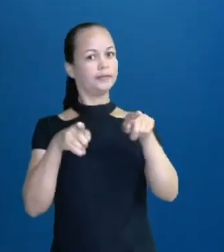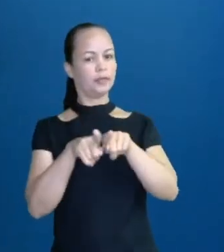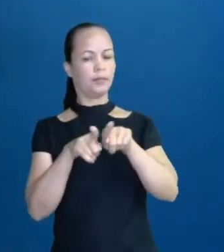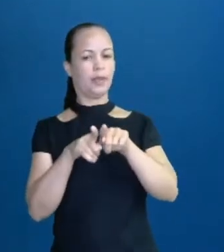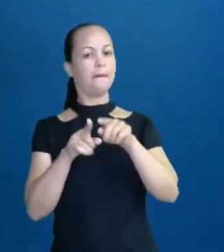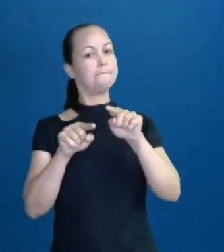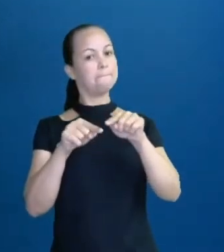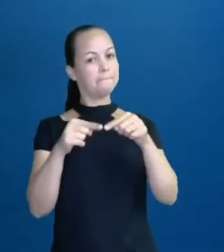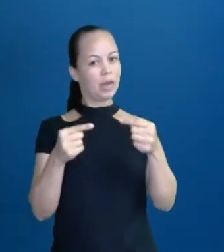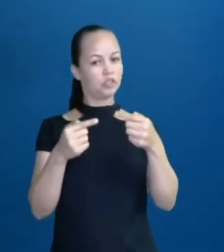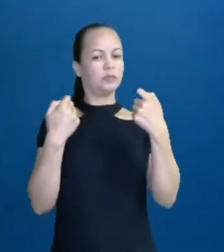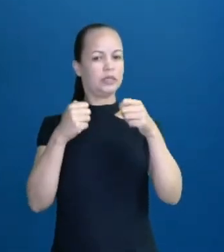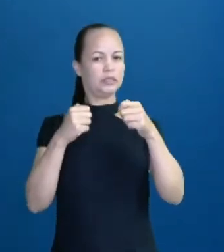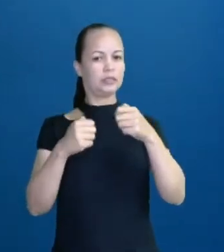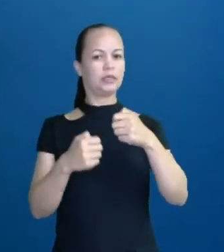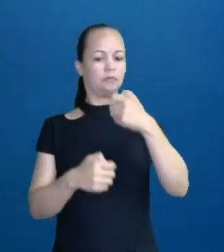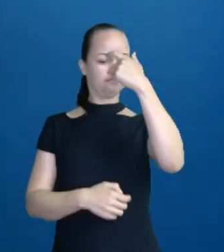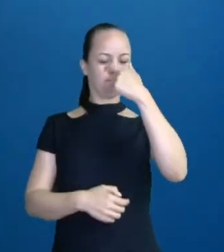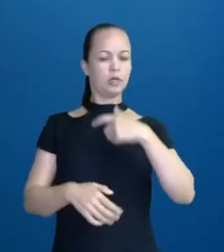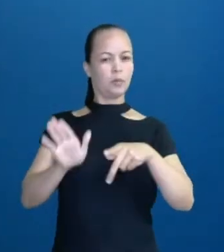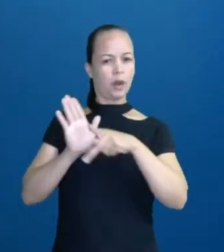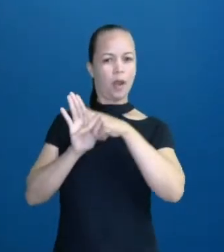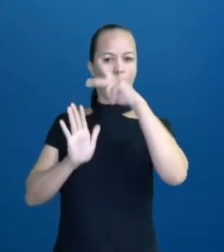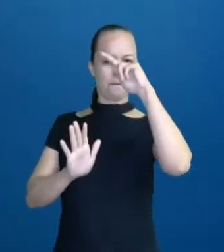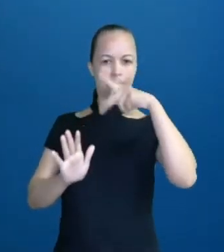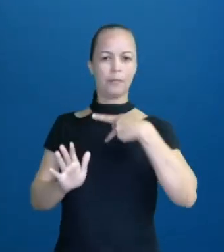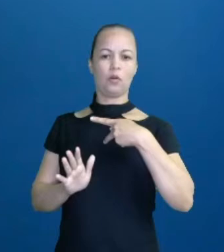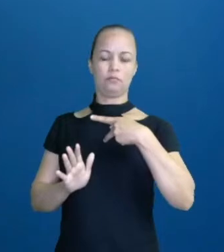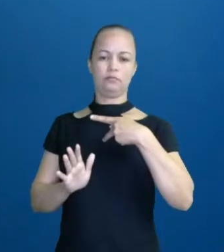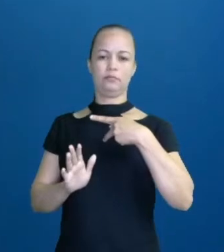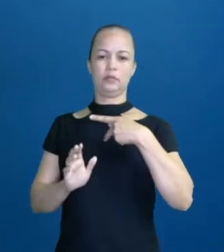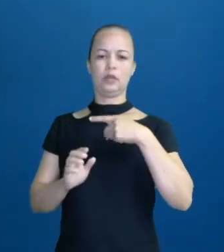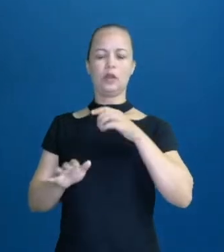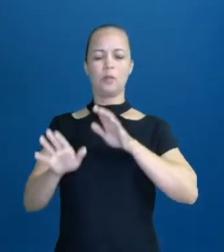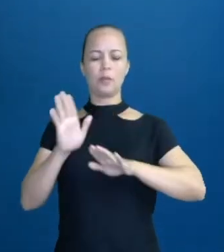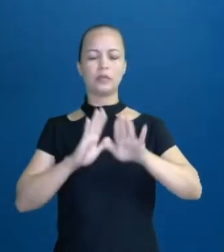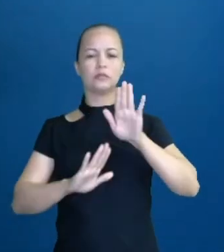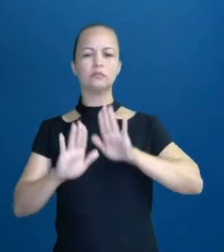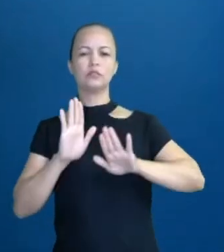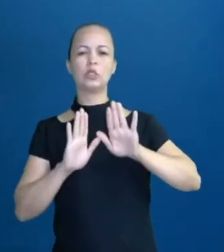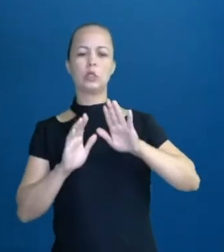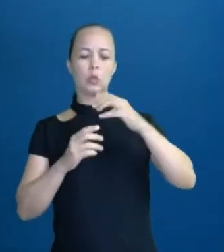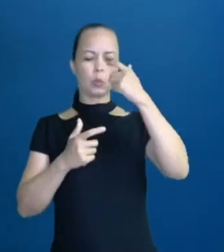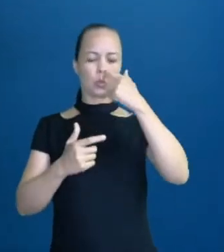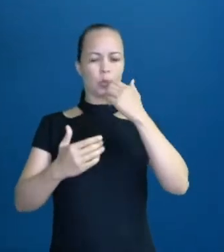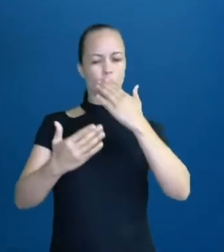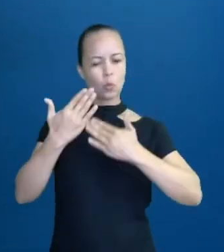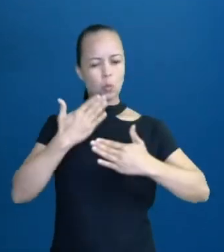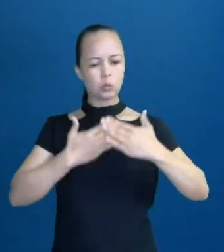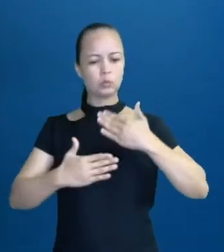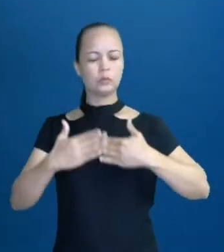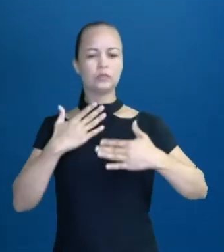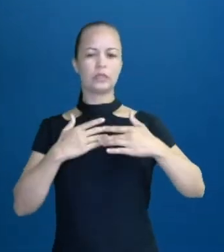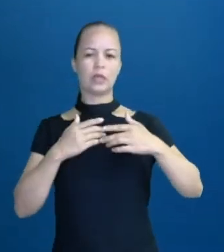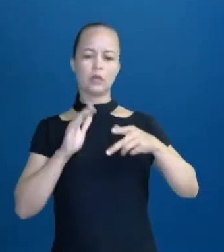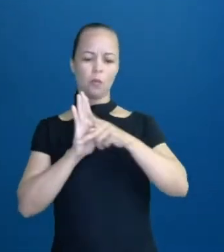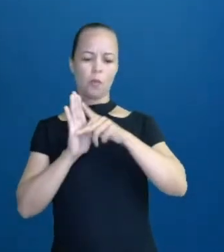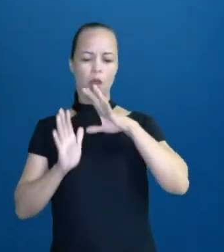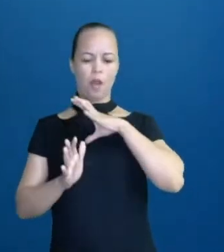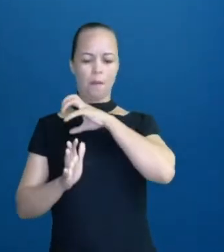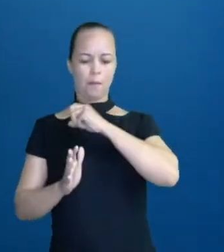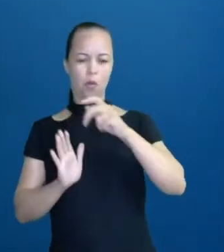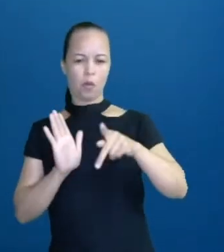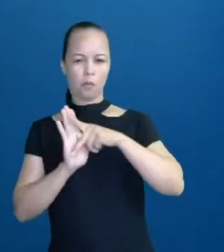se amar, a gente tem que ter amor próprio. A partir do momento que a gente se cuida, a partir do momento que a gente tem amor próprio, a gente vai